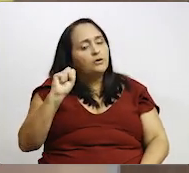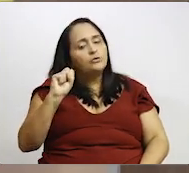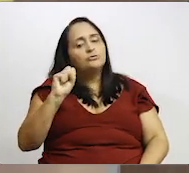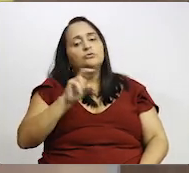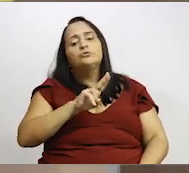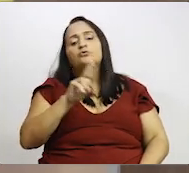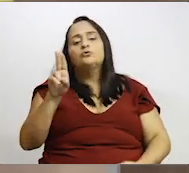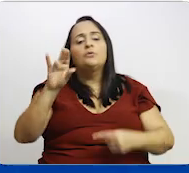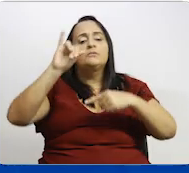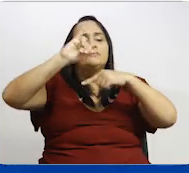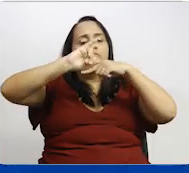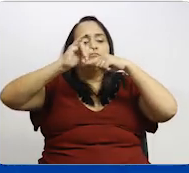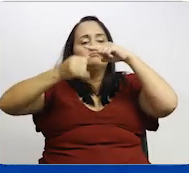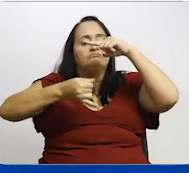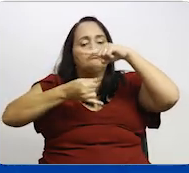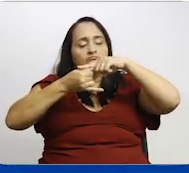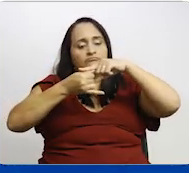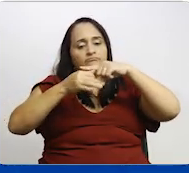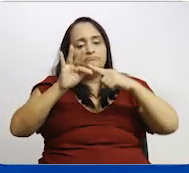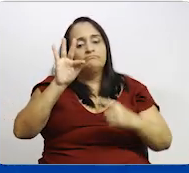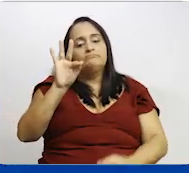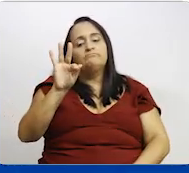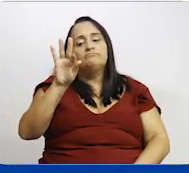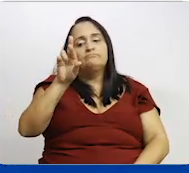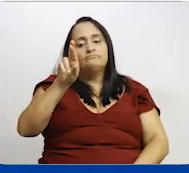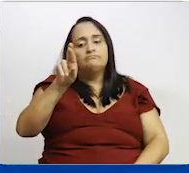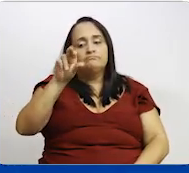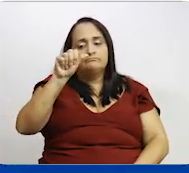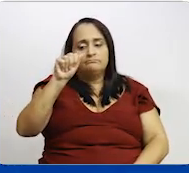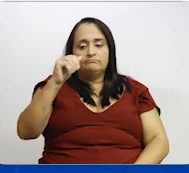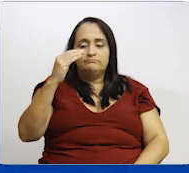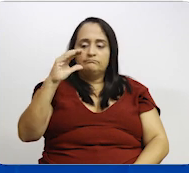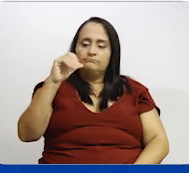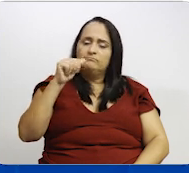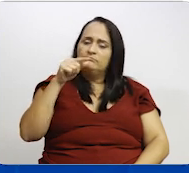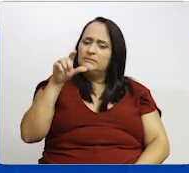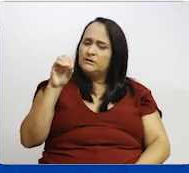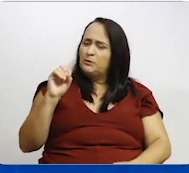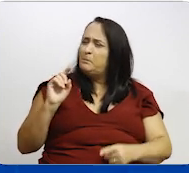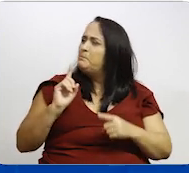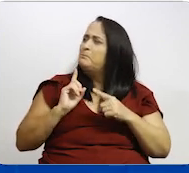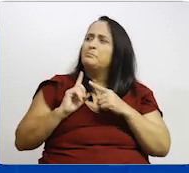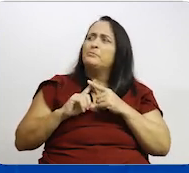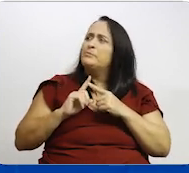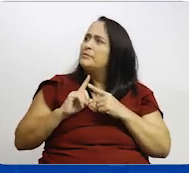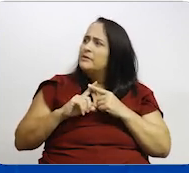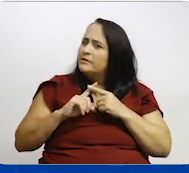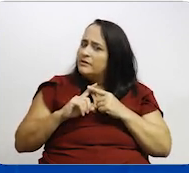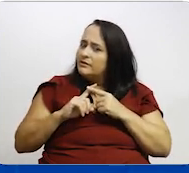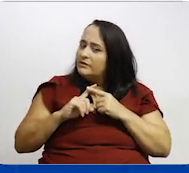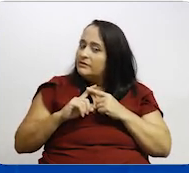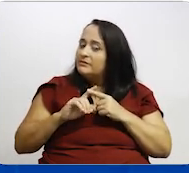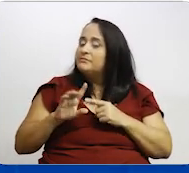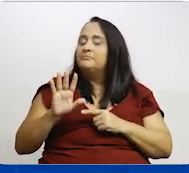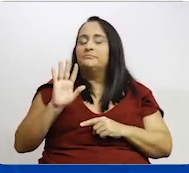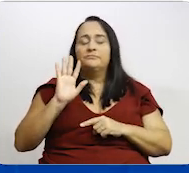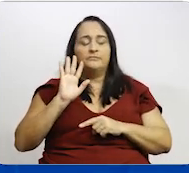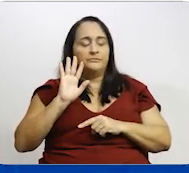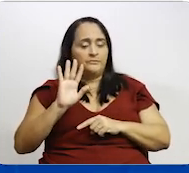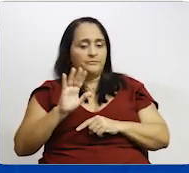fração do chocolate. E como é que a gente vai representar? Dessa maneira aqui. Por que pró?